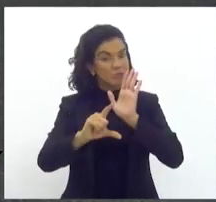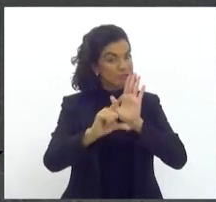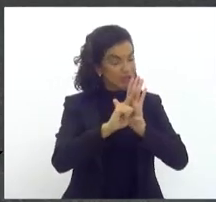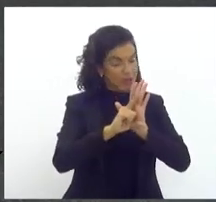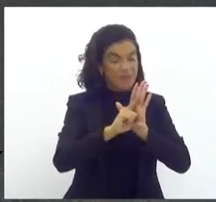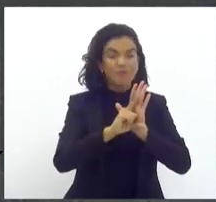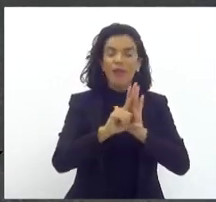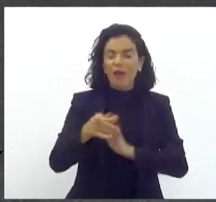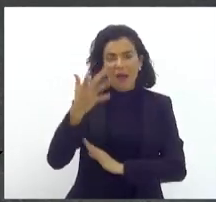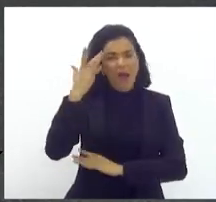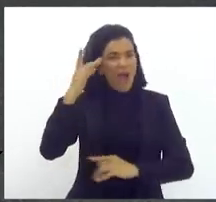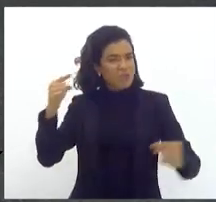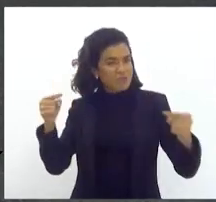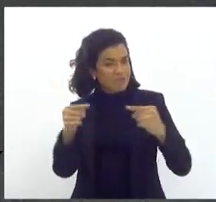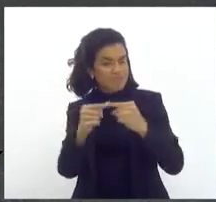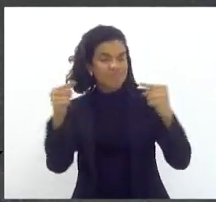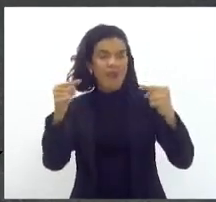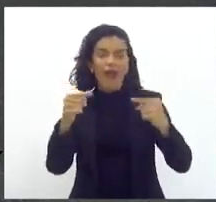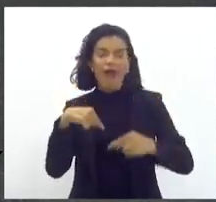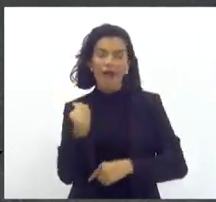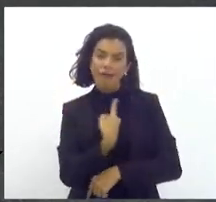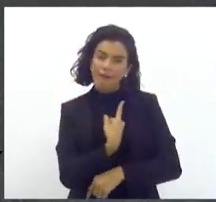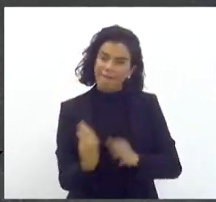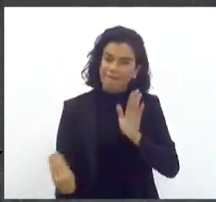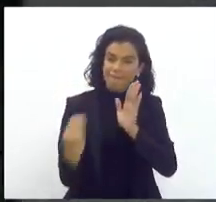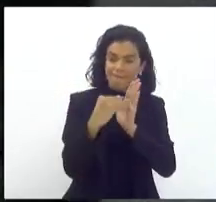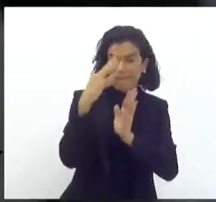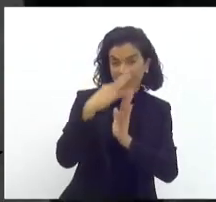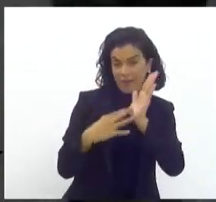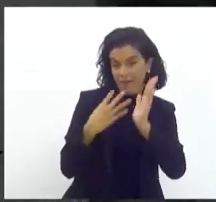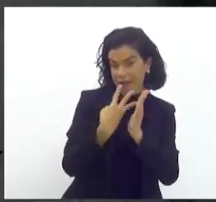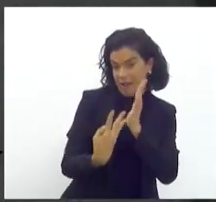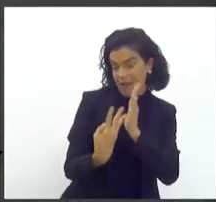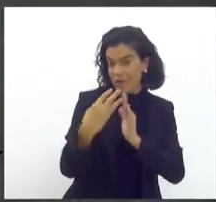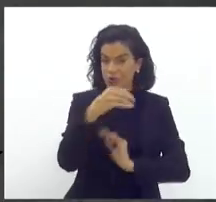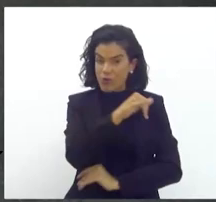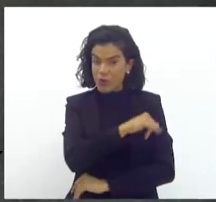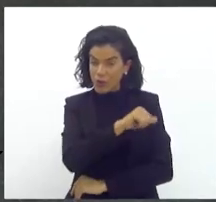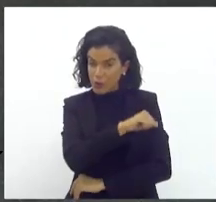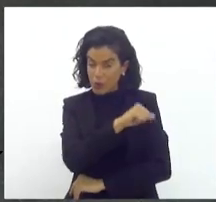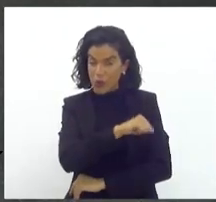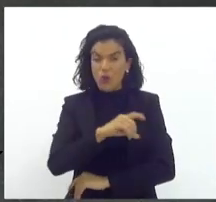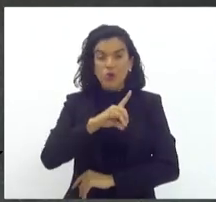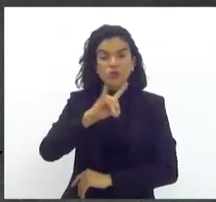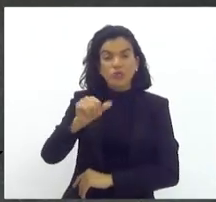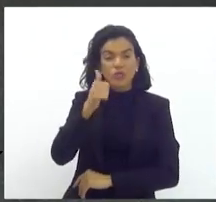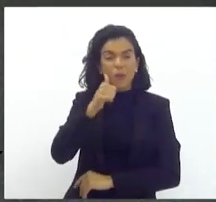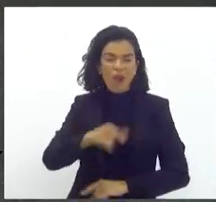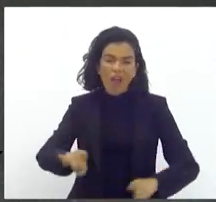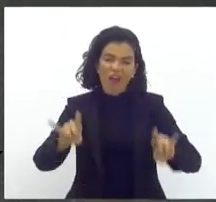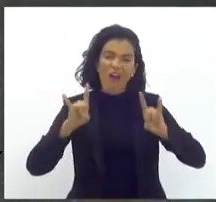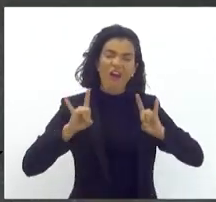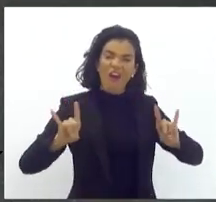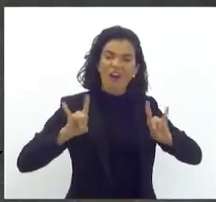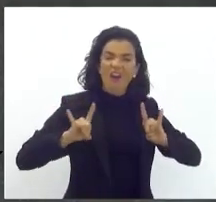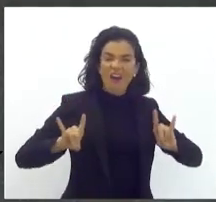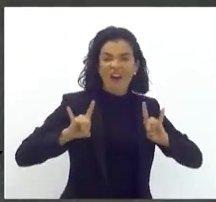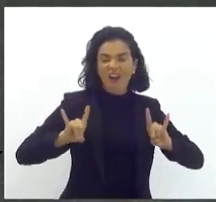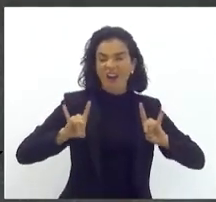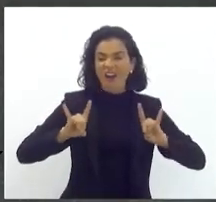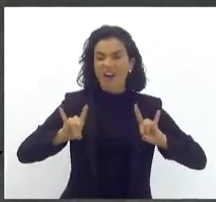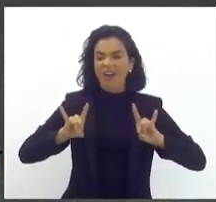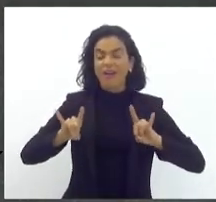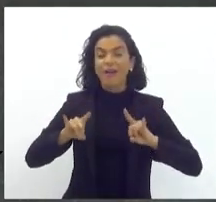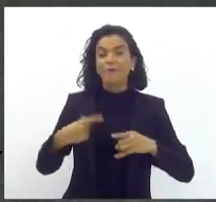acho muito adequado a gente colocar no calendário do Estado do Rio de Janeiro o dia das mulheres roqueiras muito